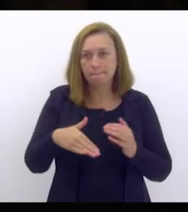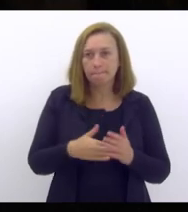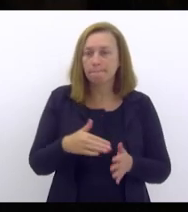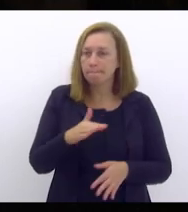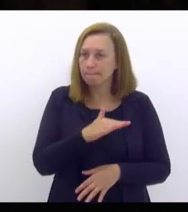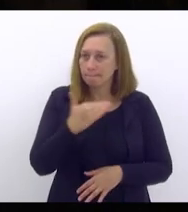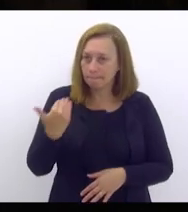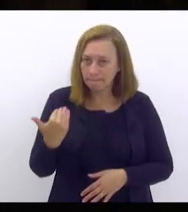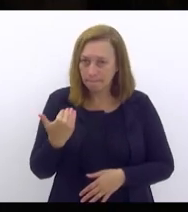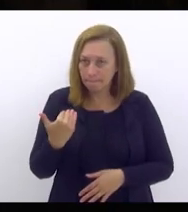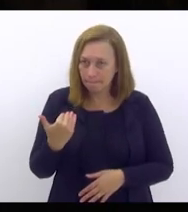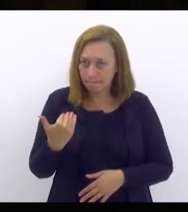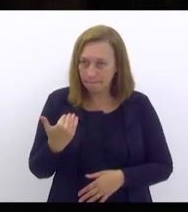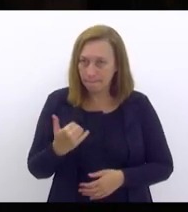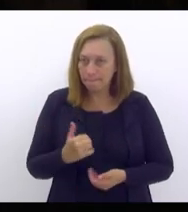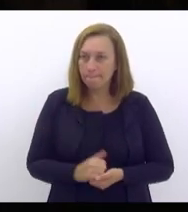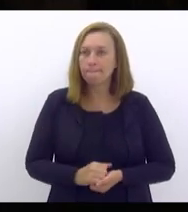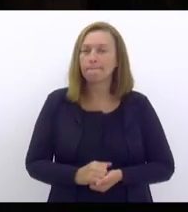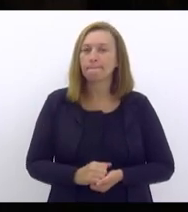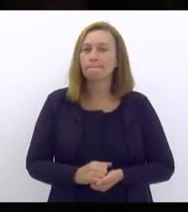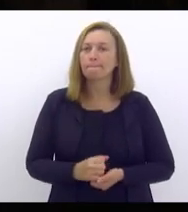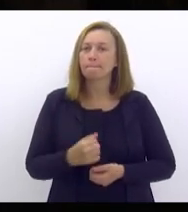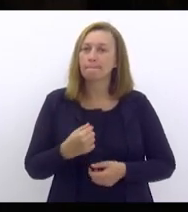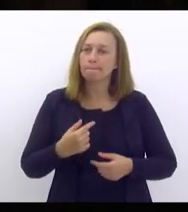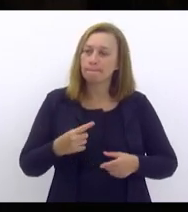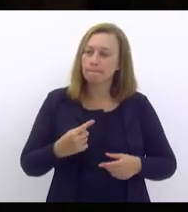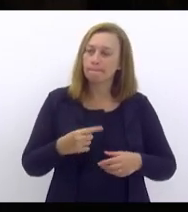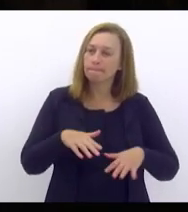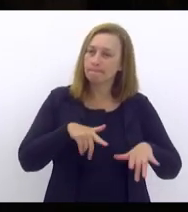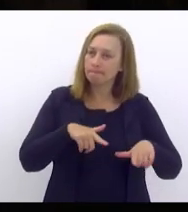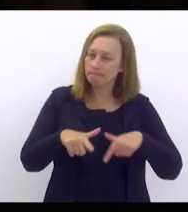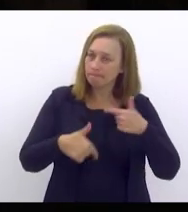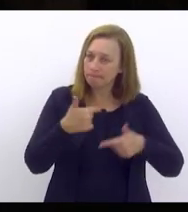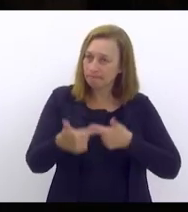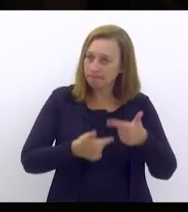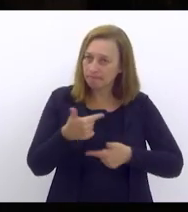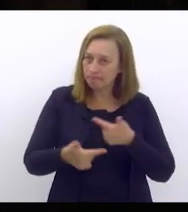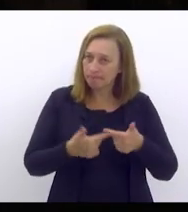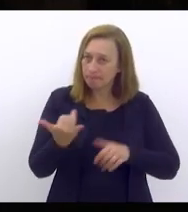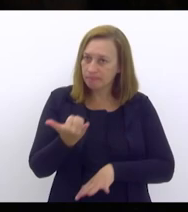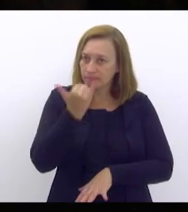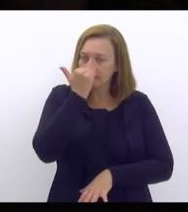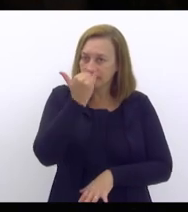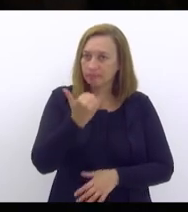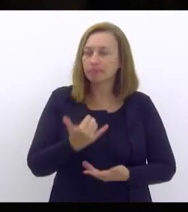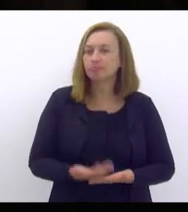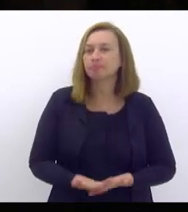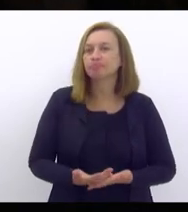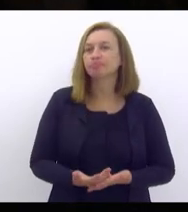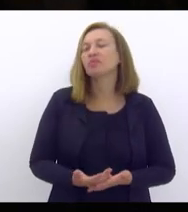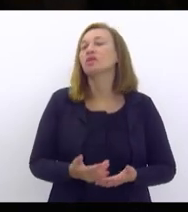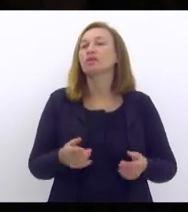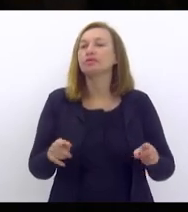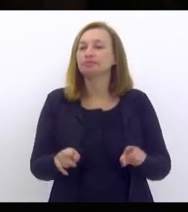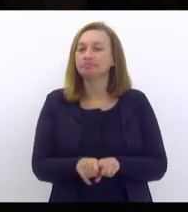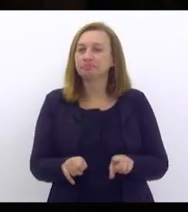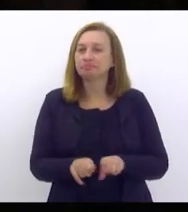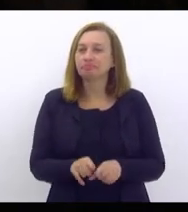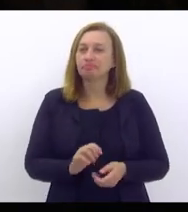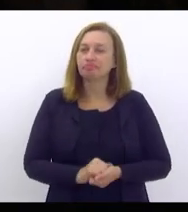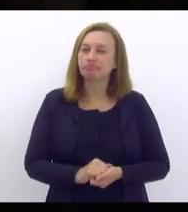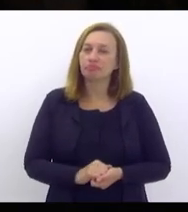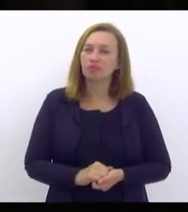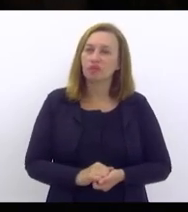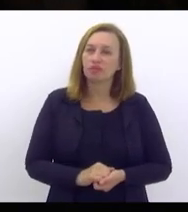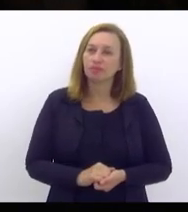tombaram quando exerciam suas atividades laborais seja preservada através da efetivação da justiça, mas, sobretudo, para que